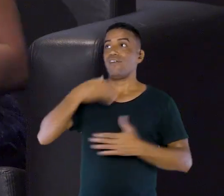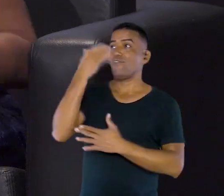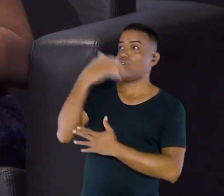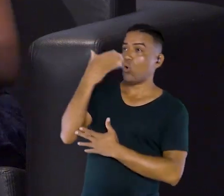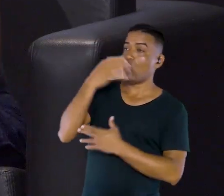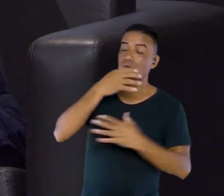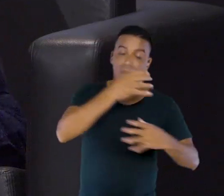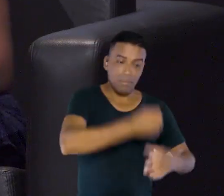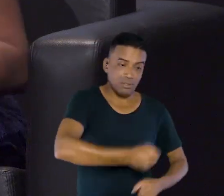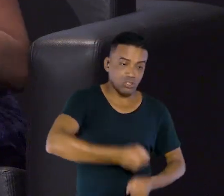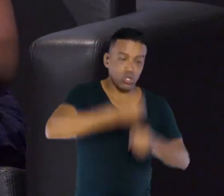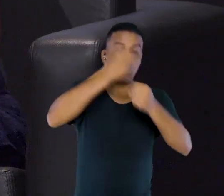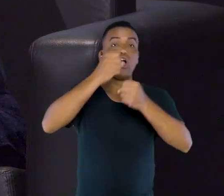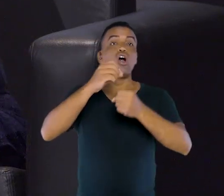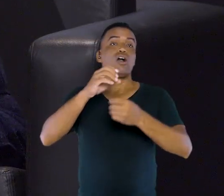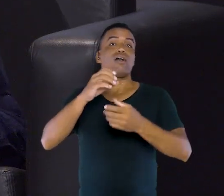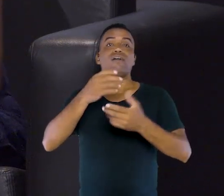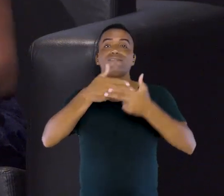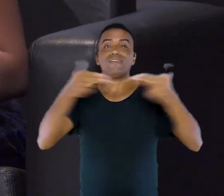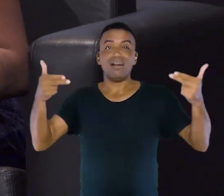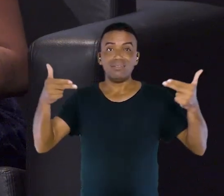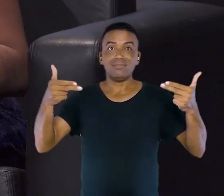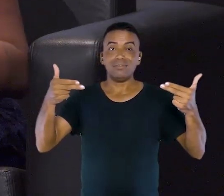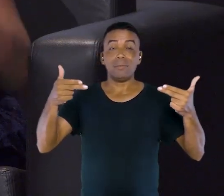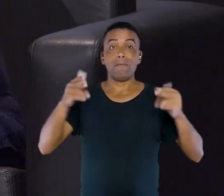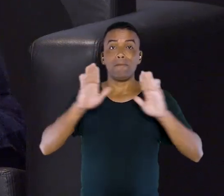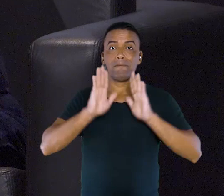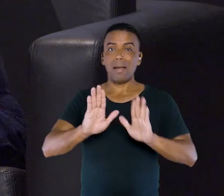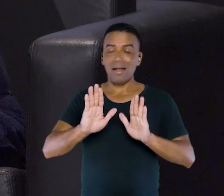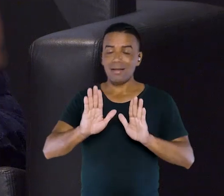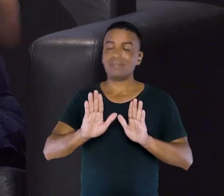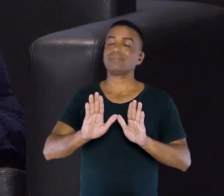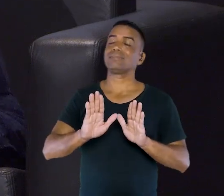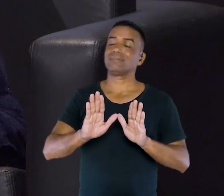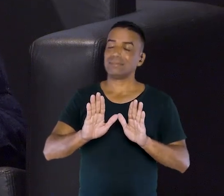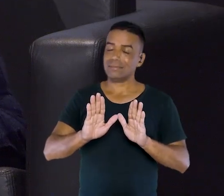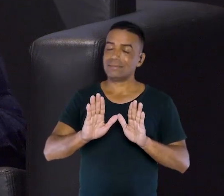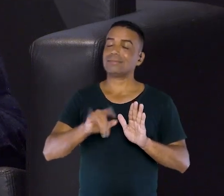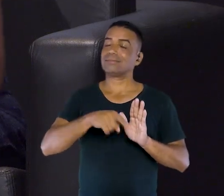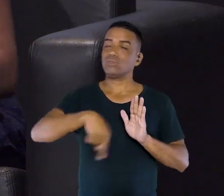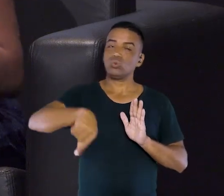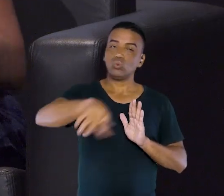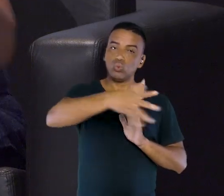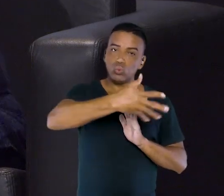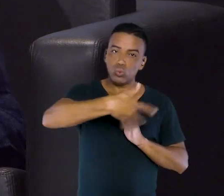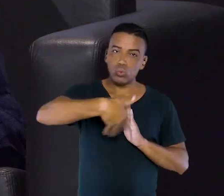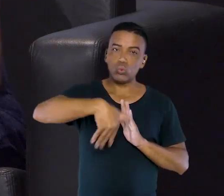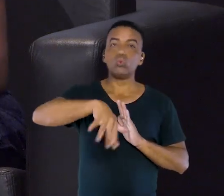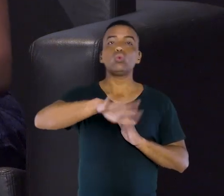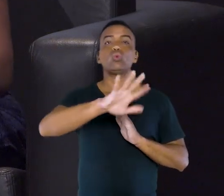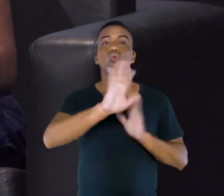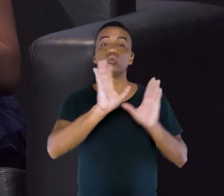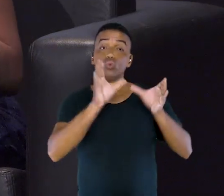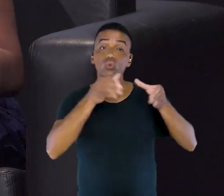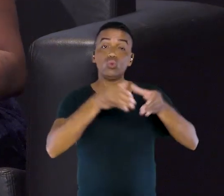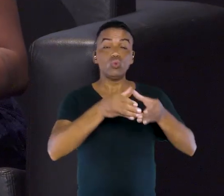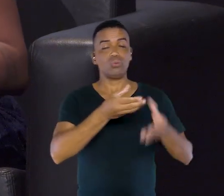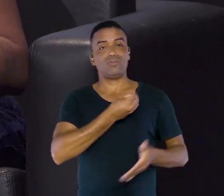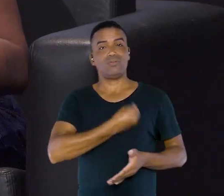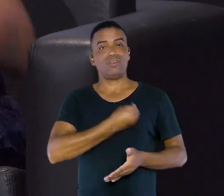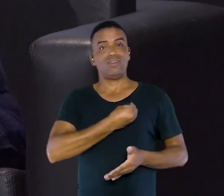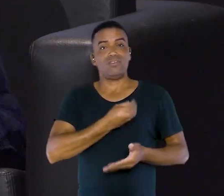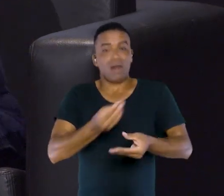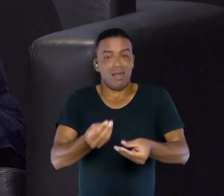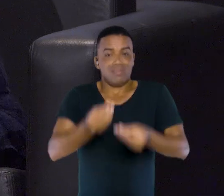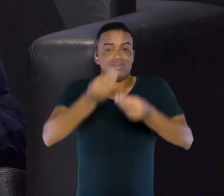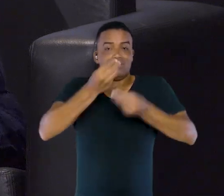de frutas, de mandioca, de tubérculos, mas elas são seres que estão aí